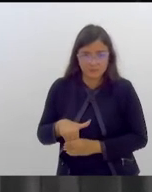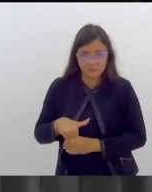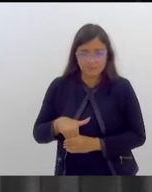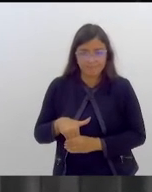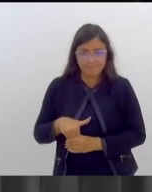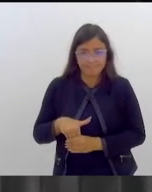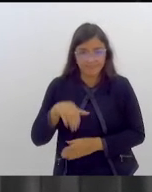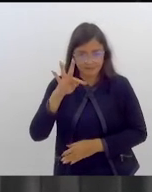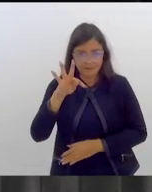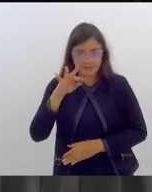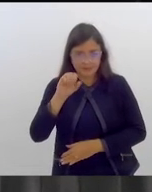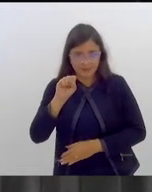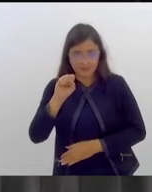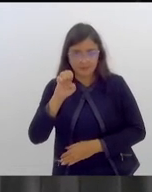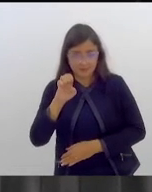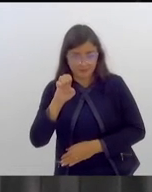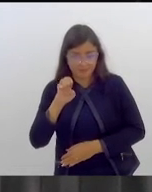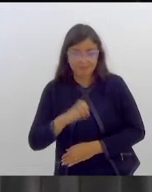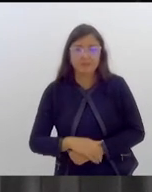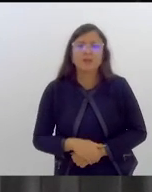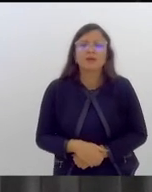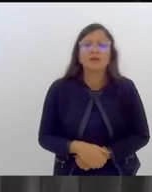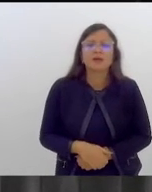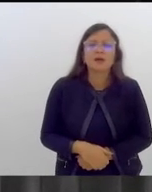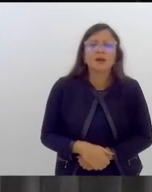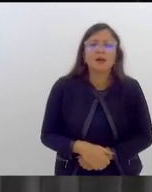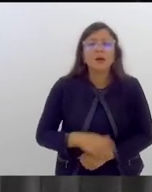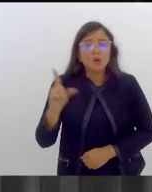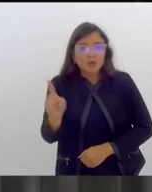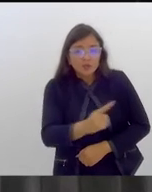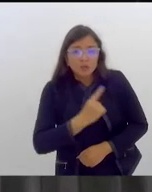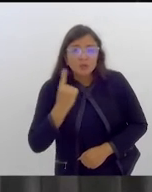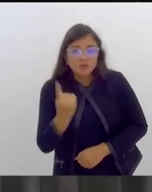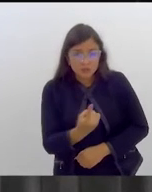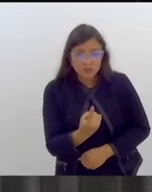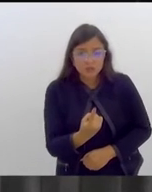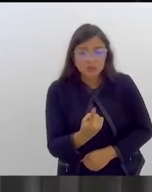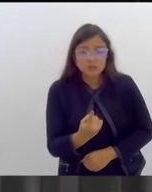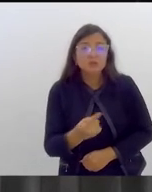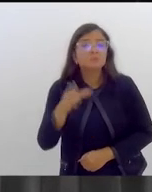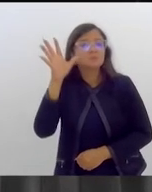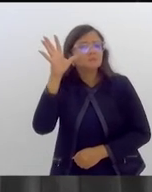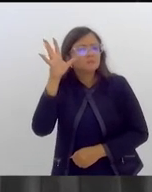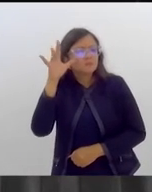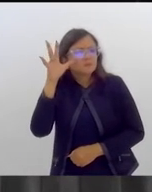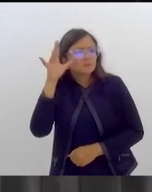ou seja nós estamos assistindo